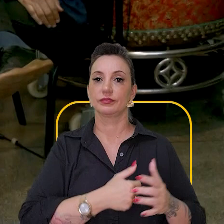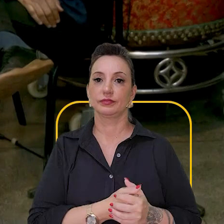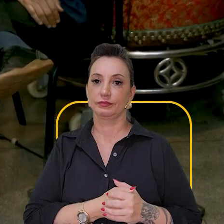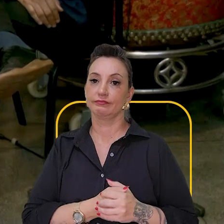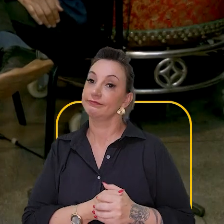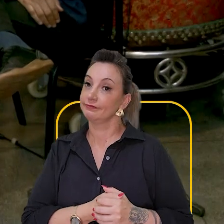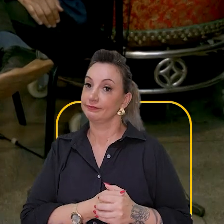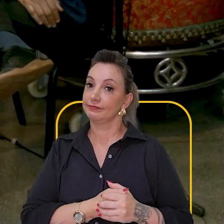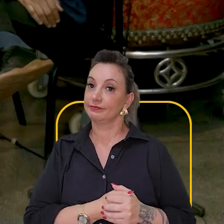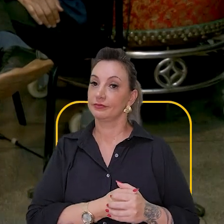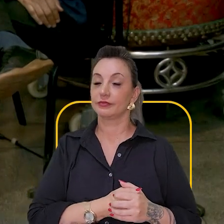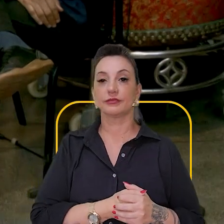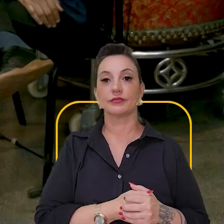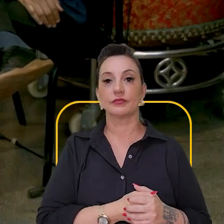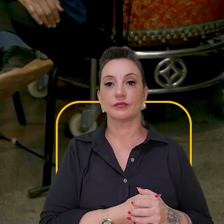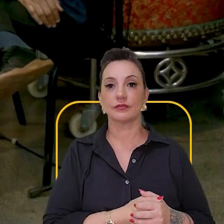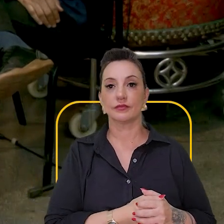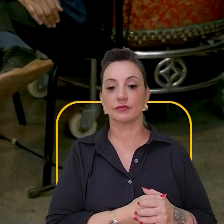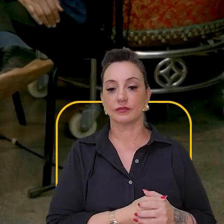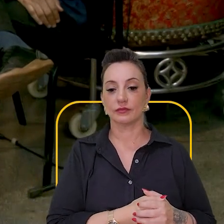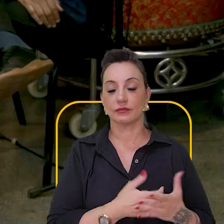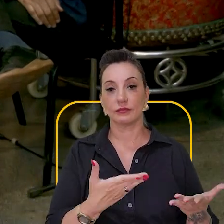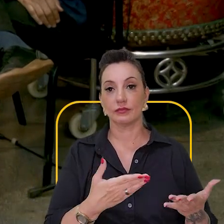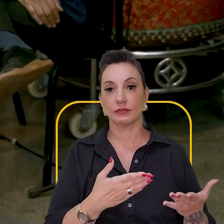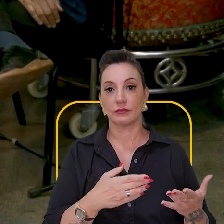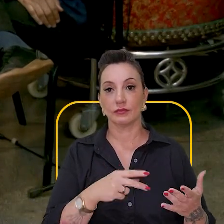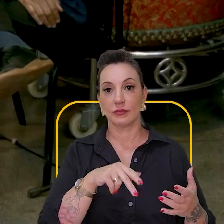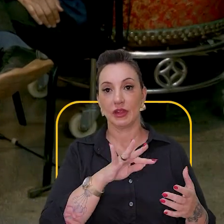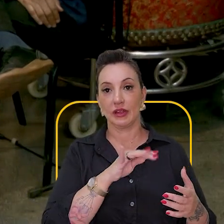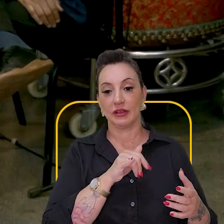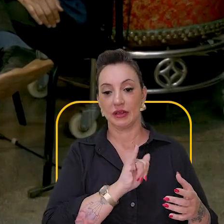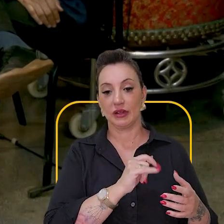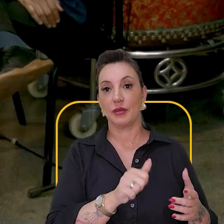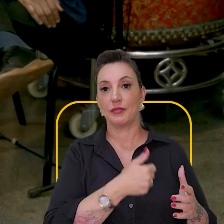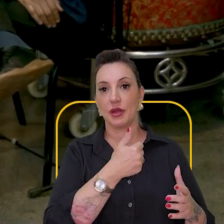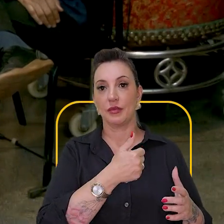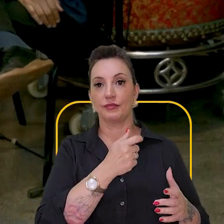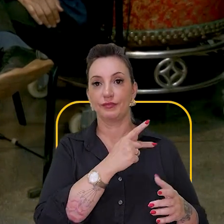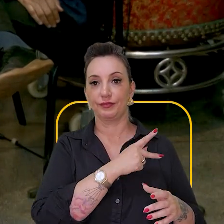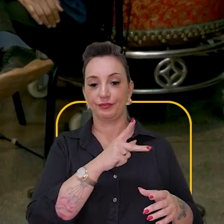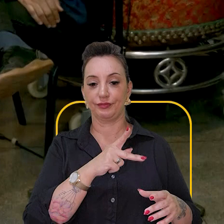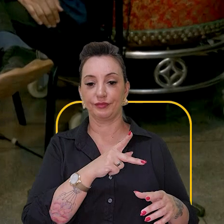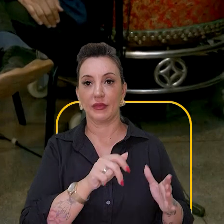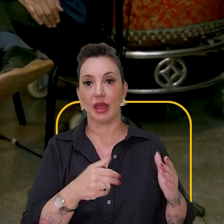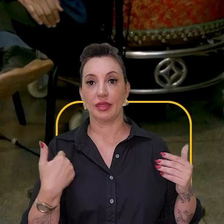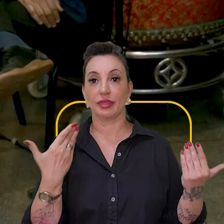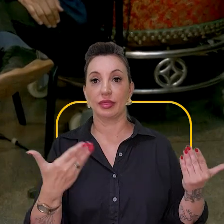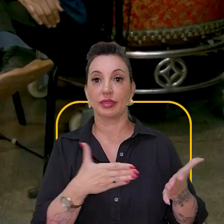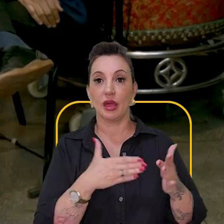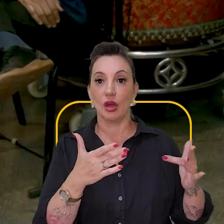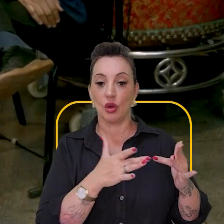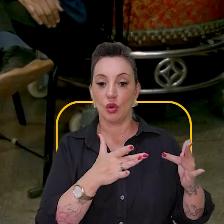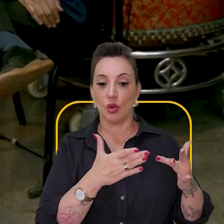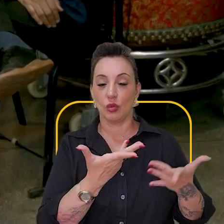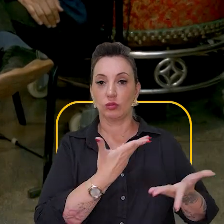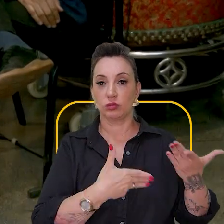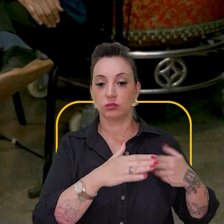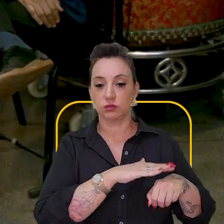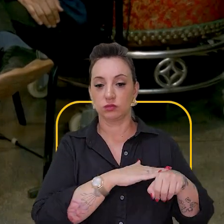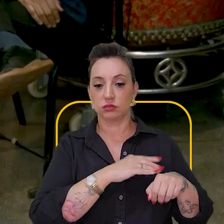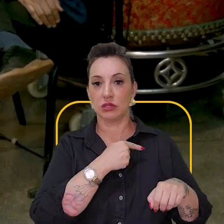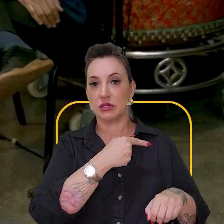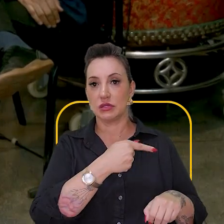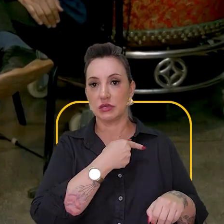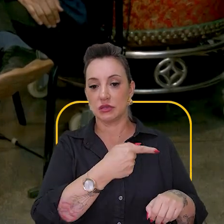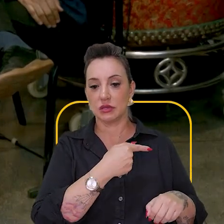uhum né ã tanto que o Mestre Natal que é meu primeiro mestre até hoje eu tenho contato com ele vira e mestre eu converso com ele